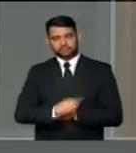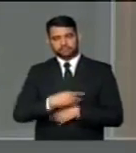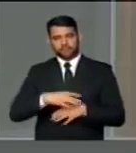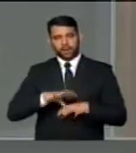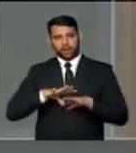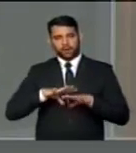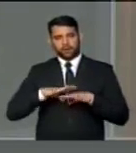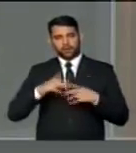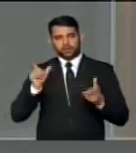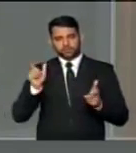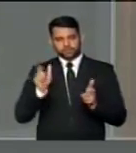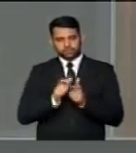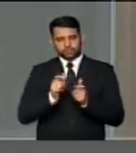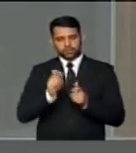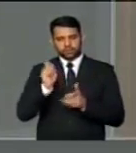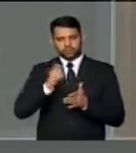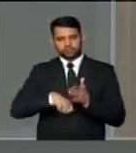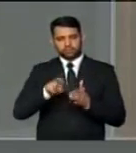de reduzir impostos.